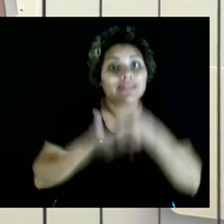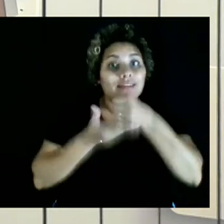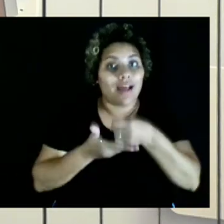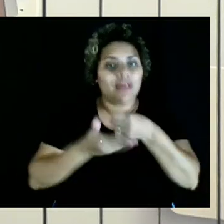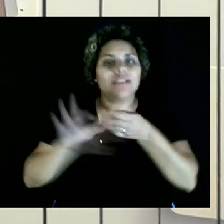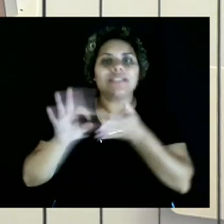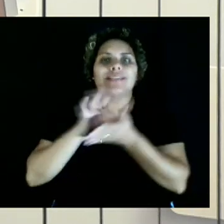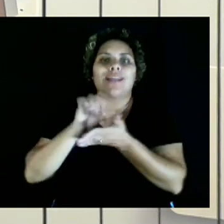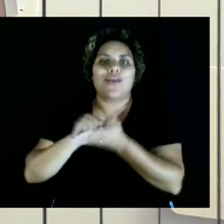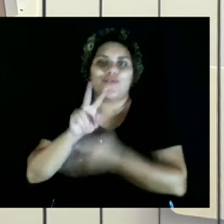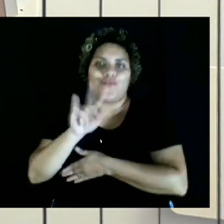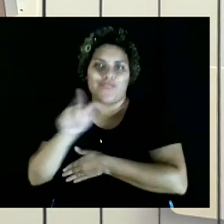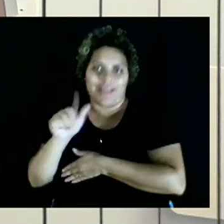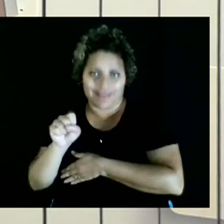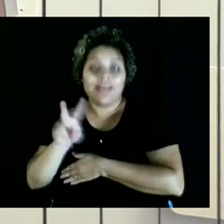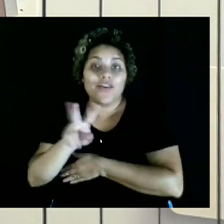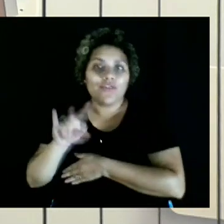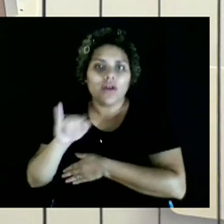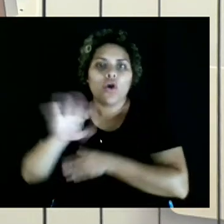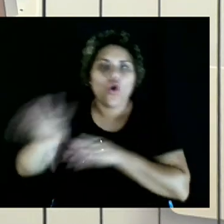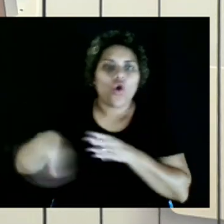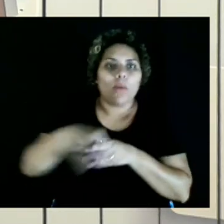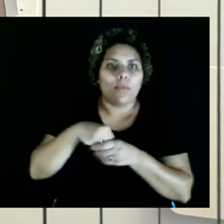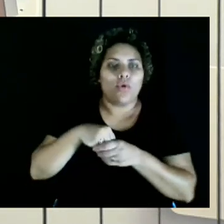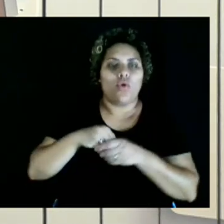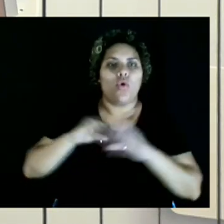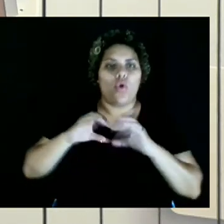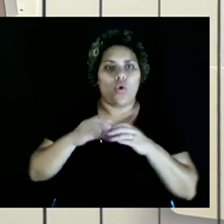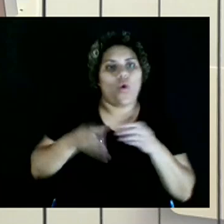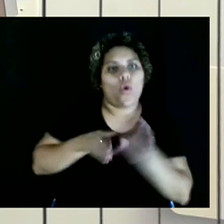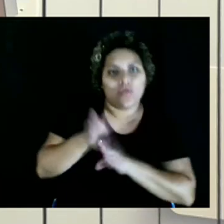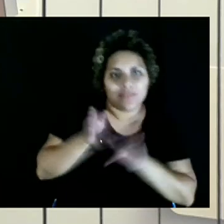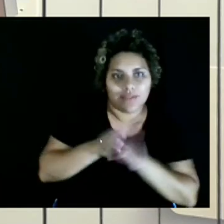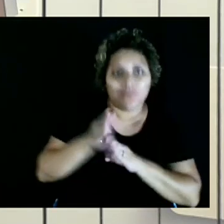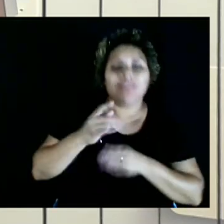compor a nova gestão do Conselho da cidade de Campinas, que é